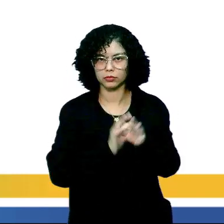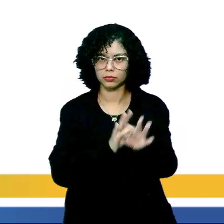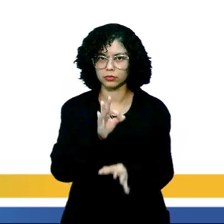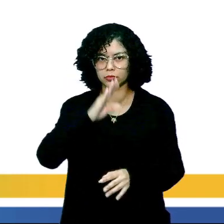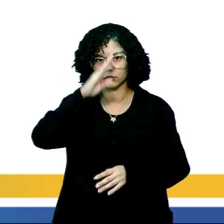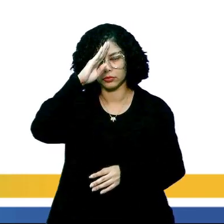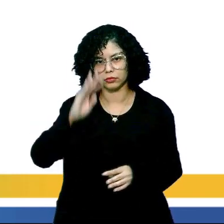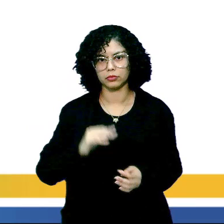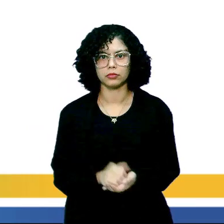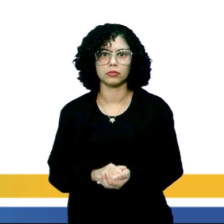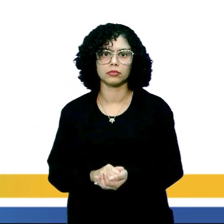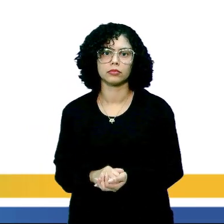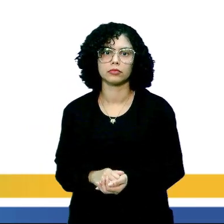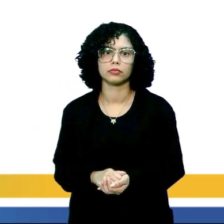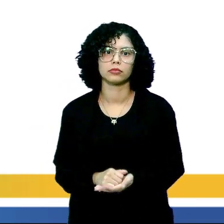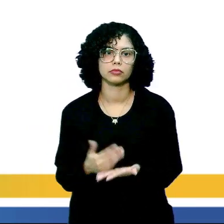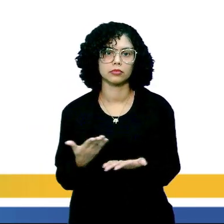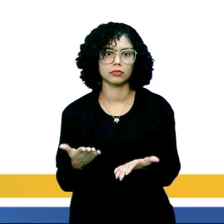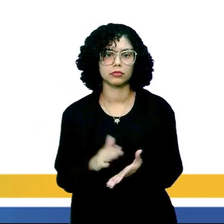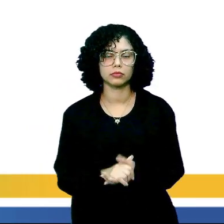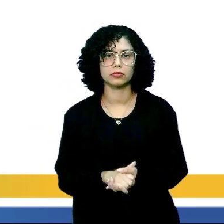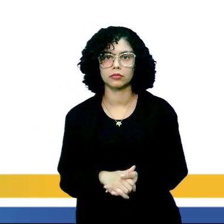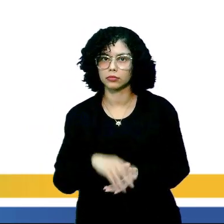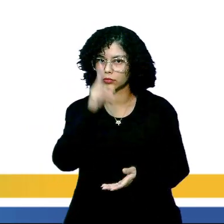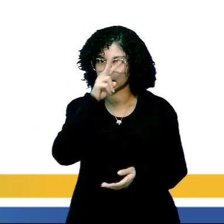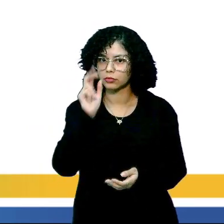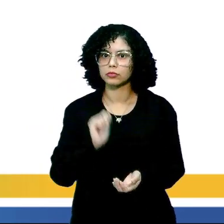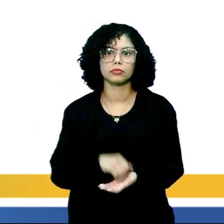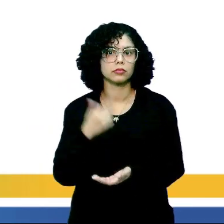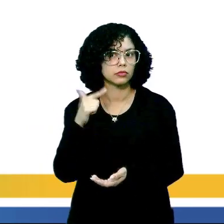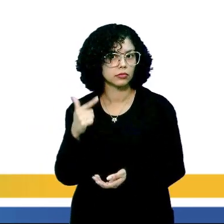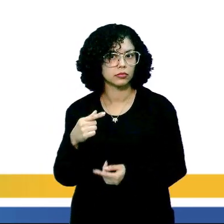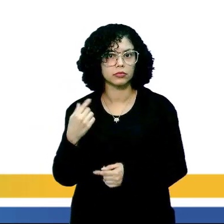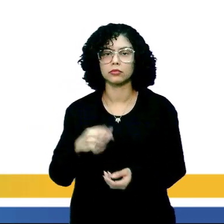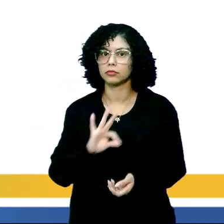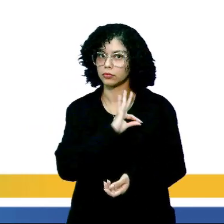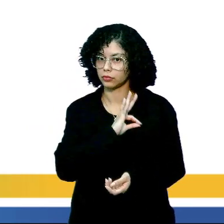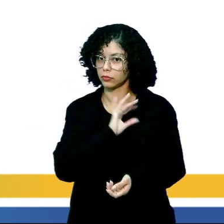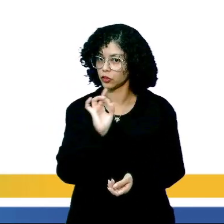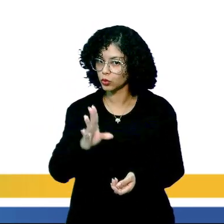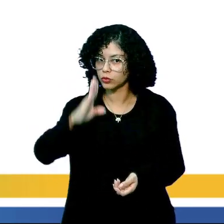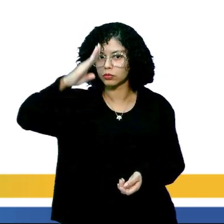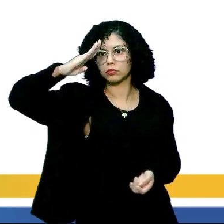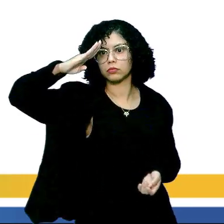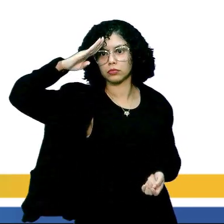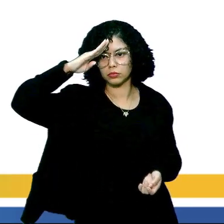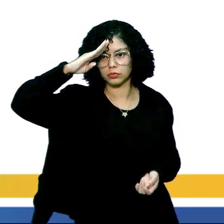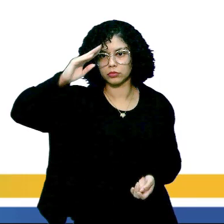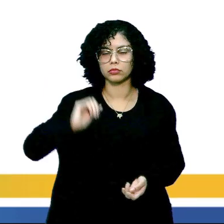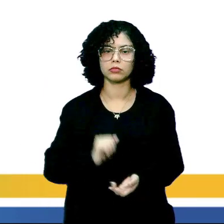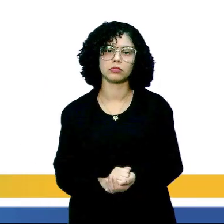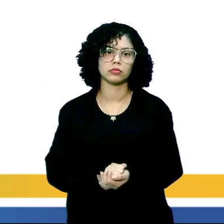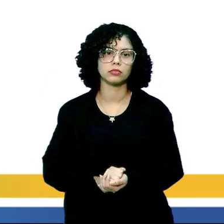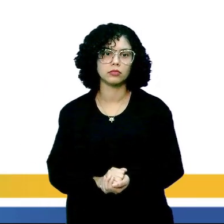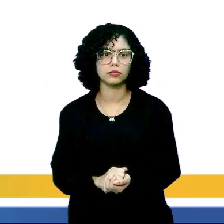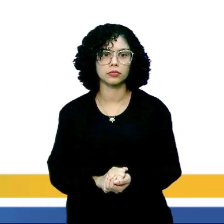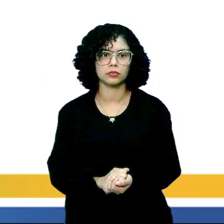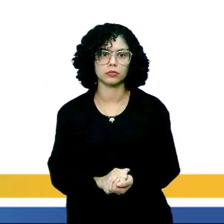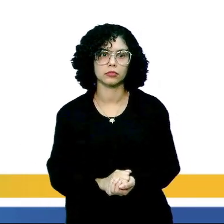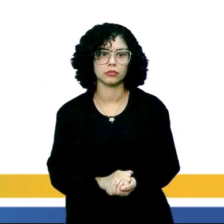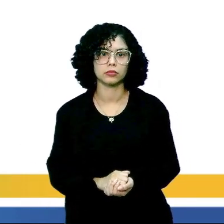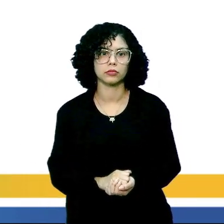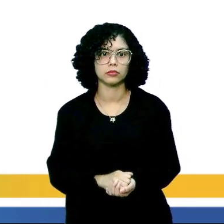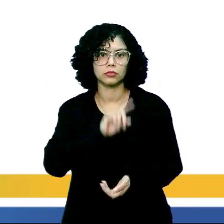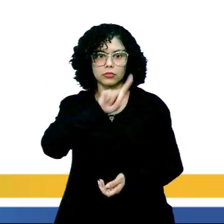militar, acabar com o exército, né? Lembre-se que nessa época não existia polícias, só existia o exército da coroa. A